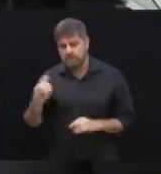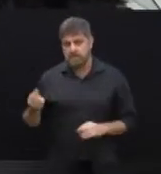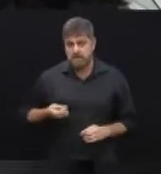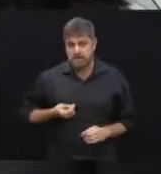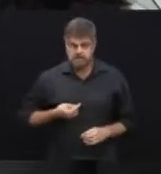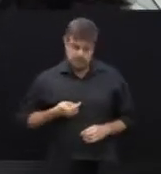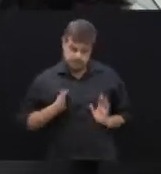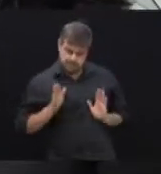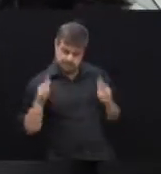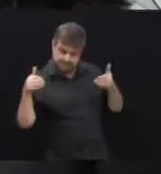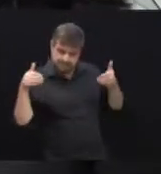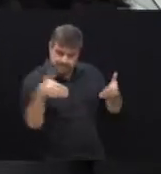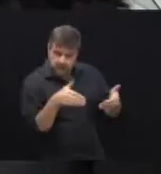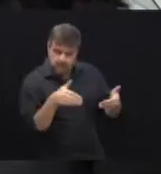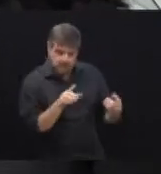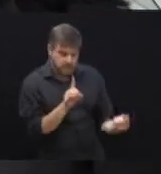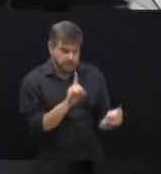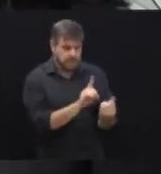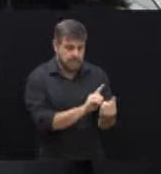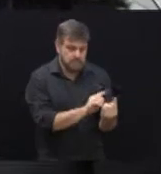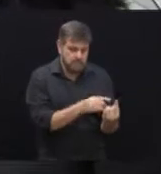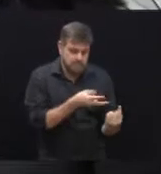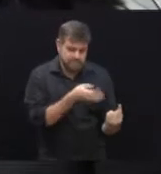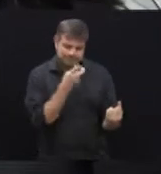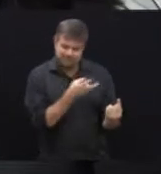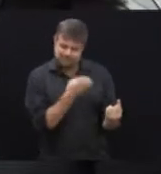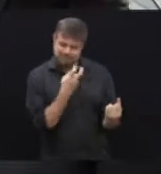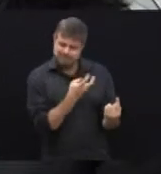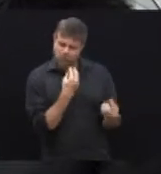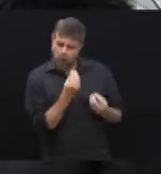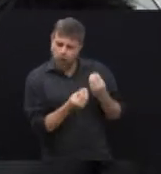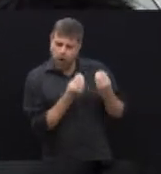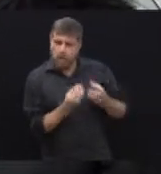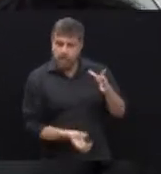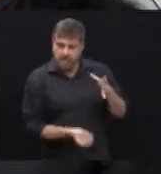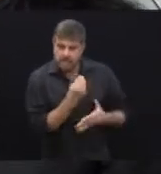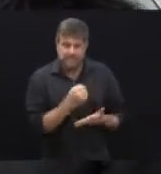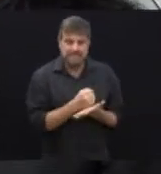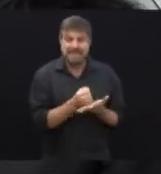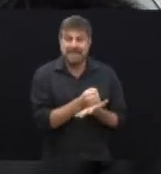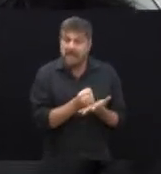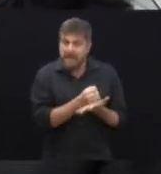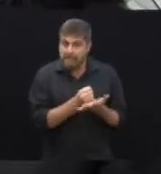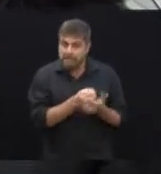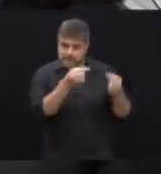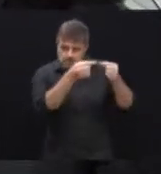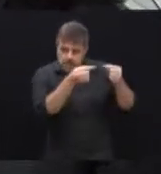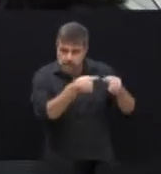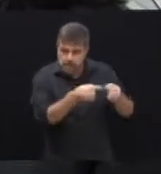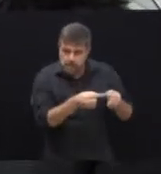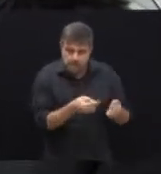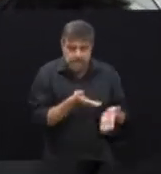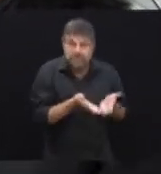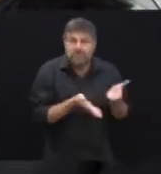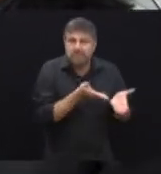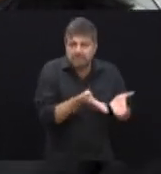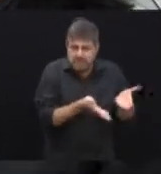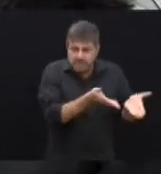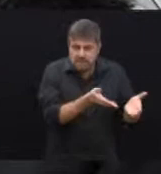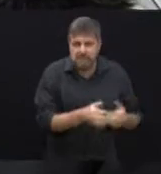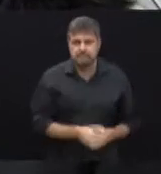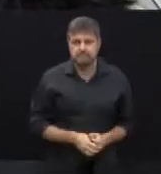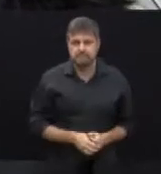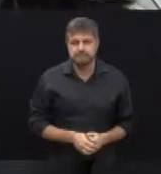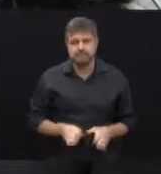receber um treino clínico para estar compreendendo os principais sintomas, quais são os principais medicamentos e os tratamentos não